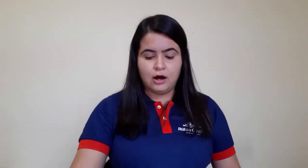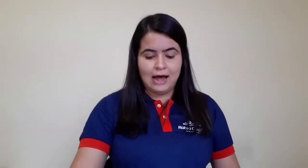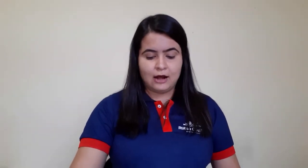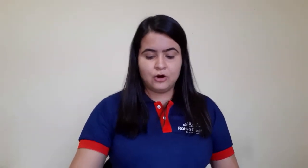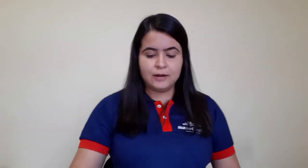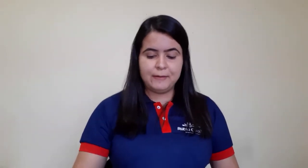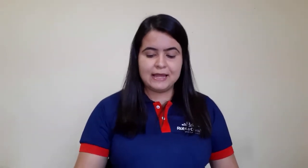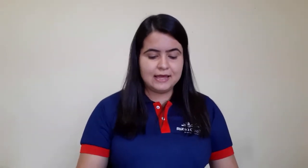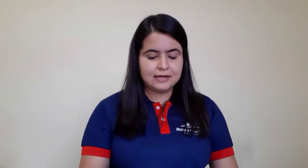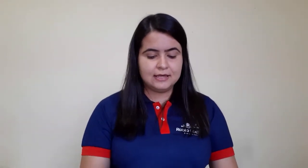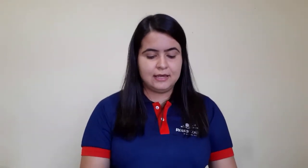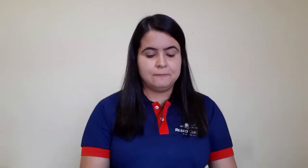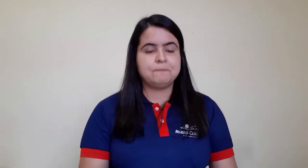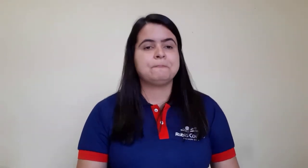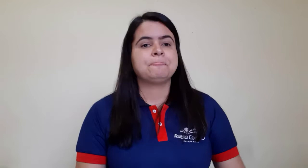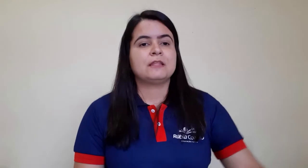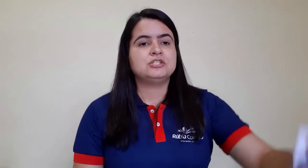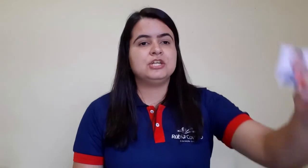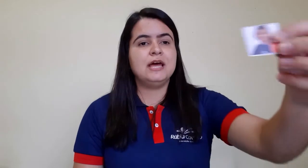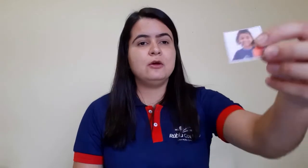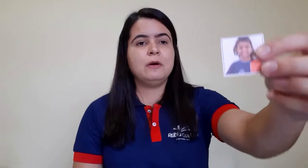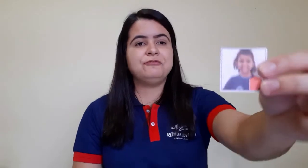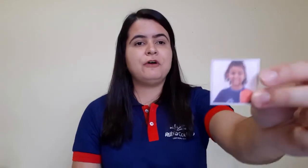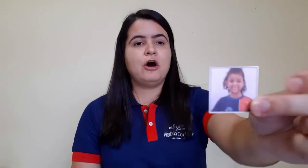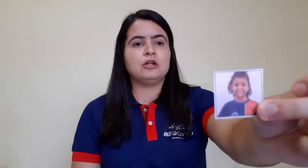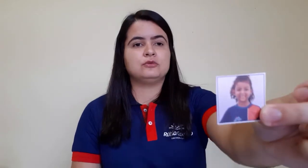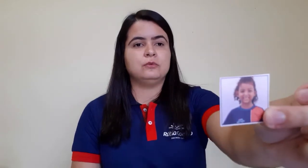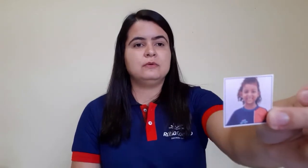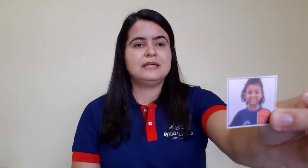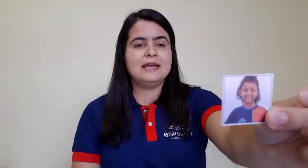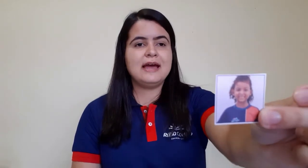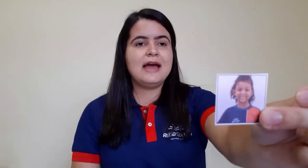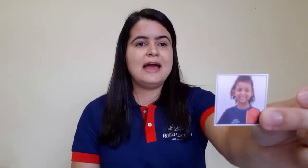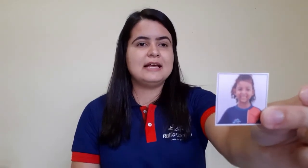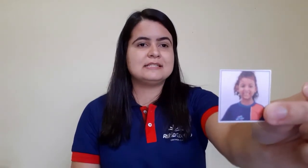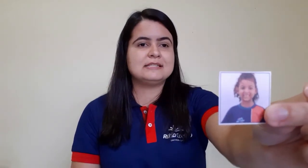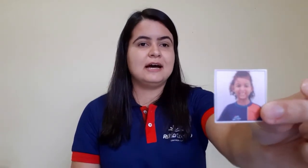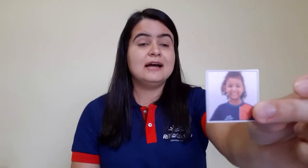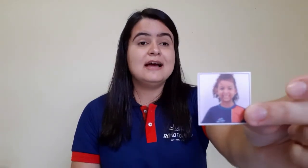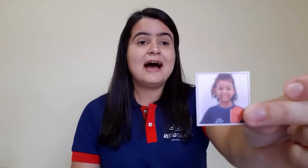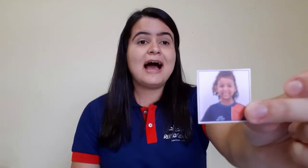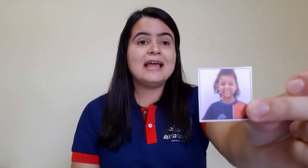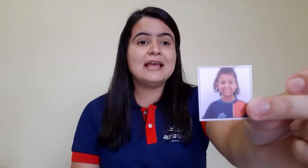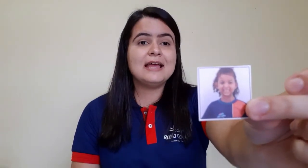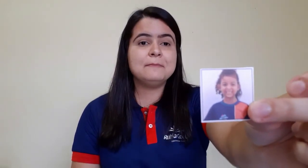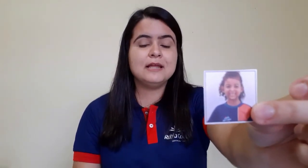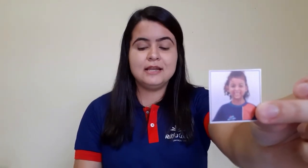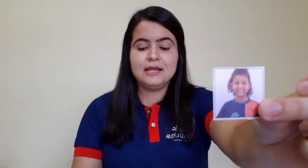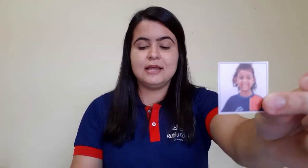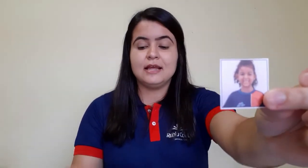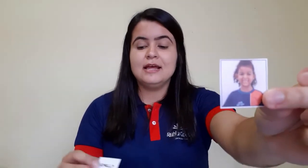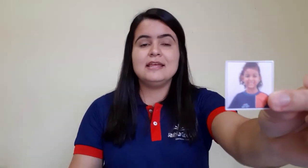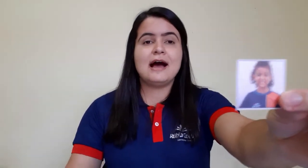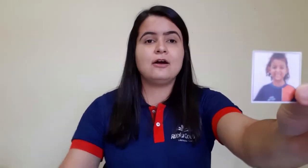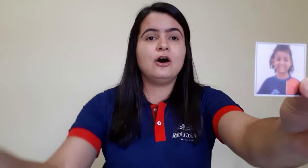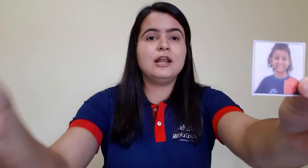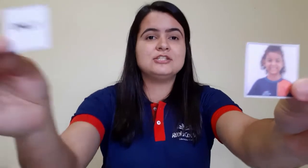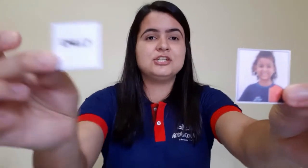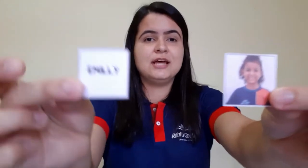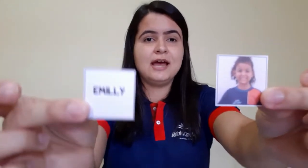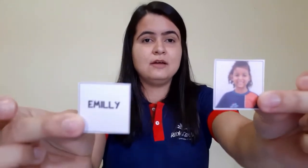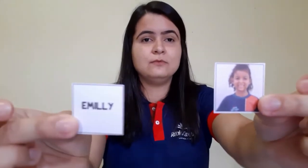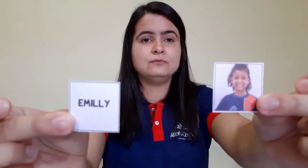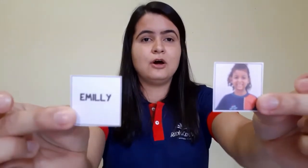ó, agora peguei aqui. Tirei uma foto. Quem é esta? A Emily. E